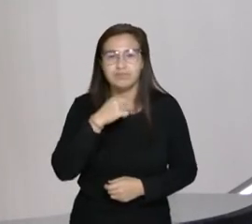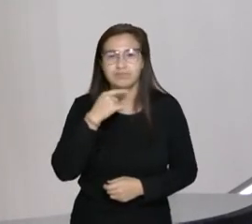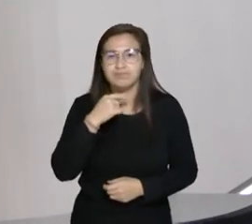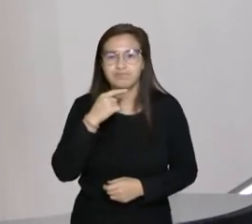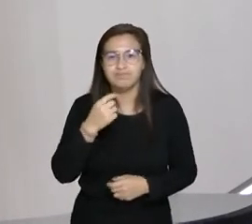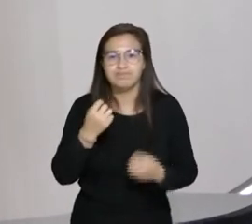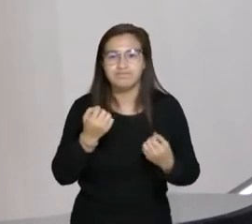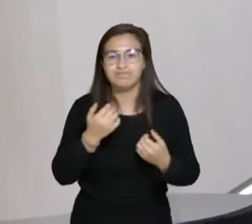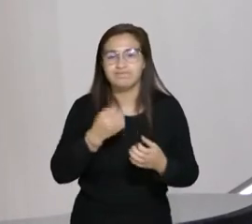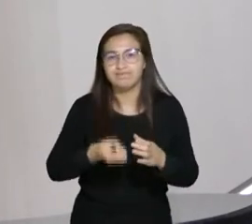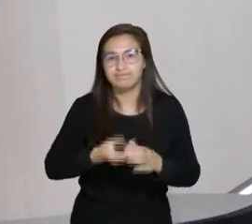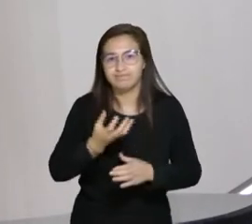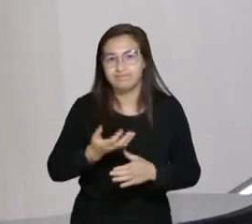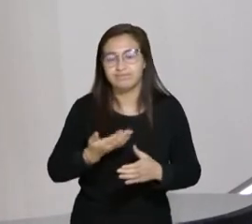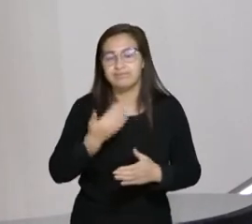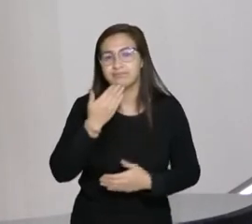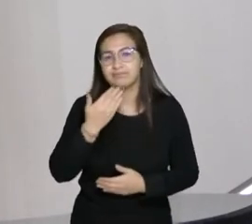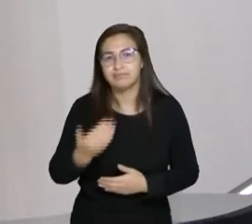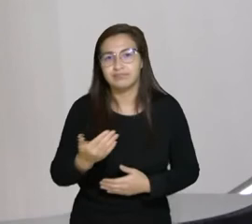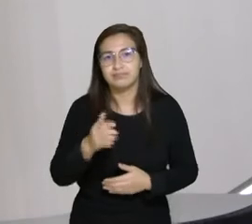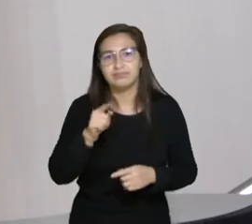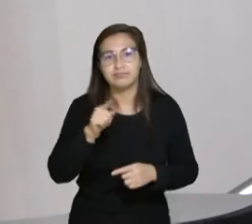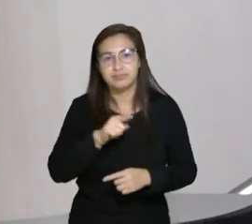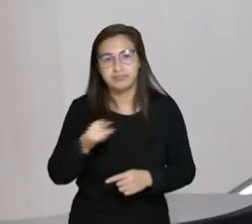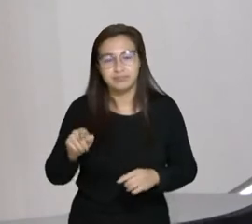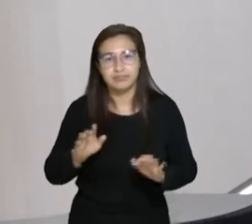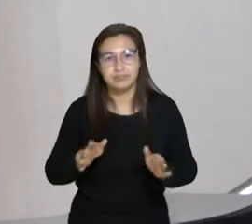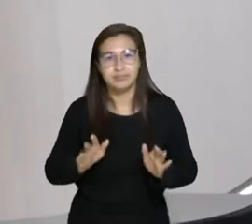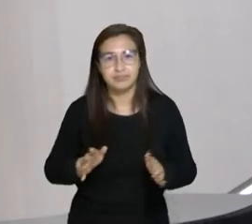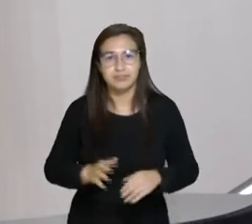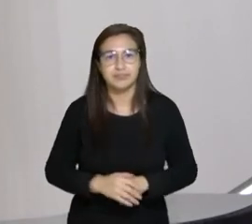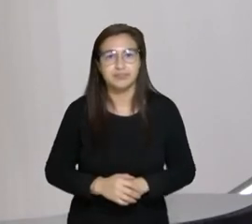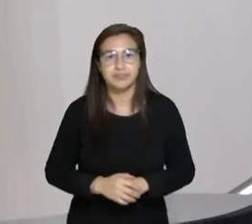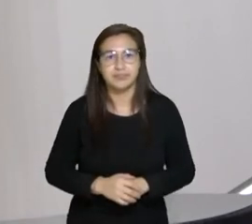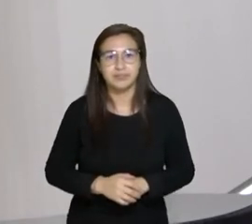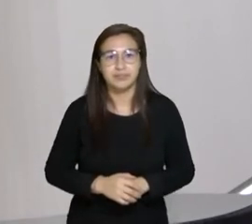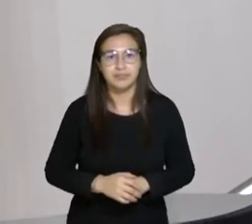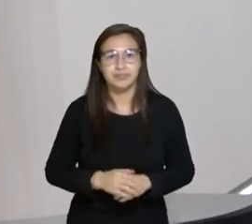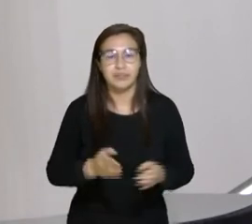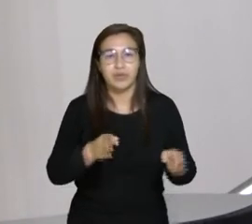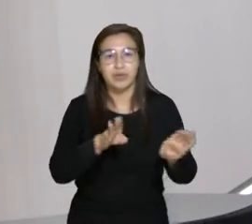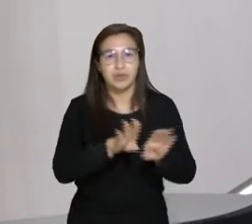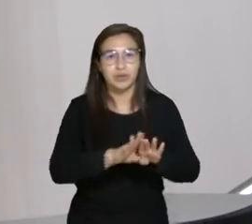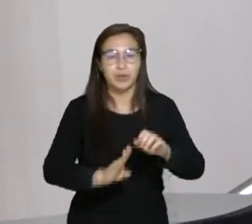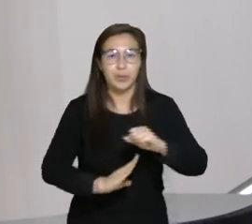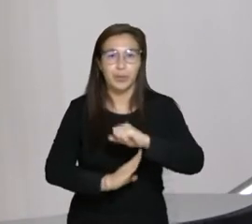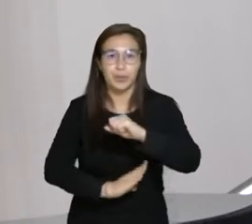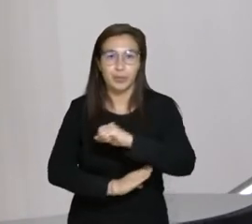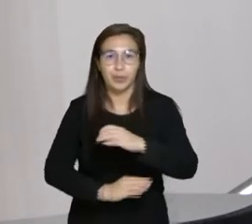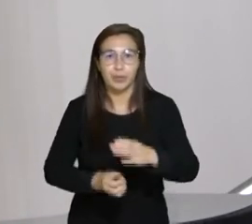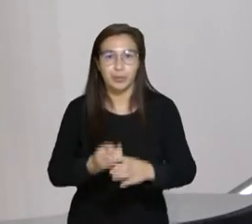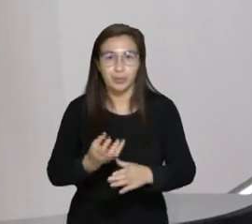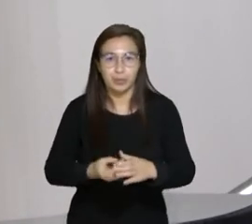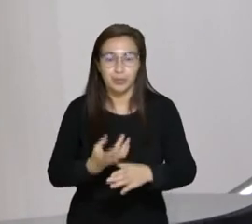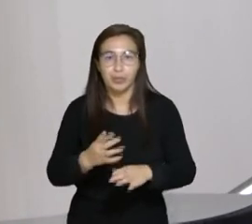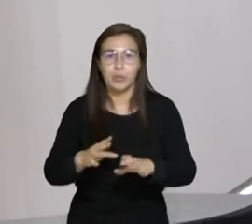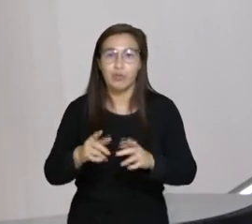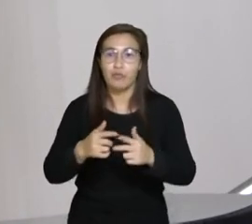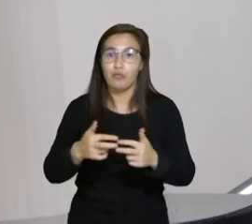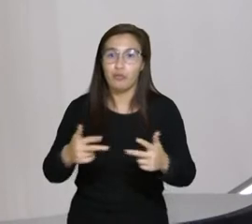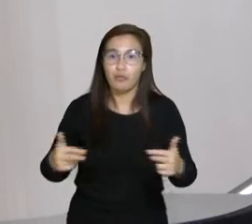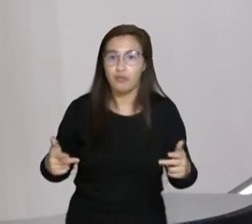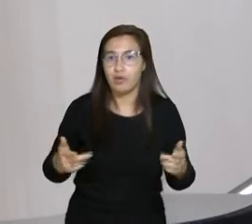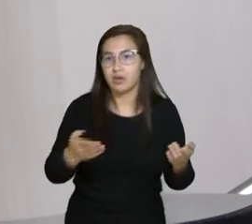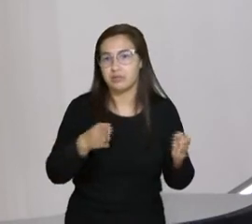fico a pena aqui das cristalerias já falei a taschibra fechou o forno de produção a cristais labone de